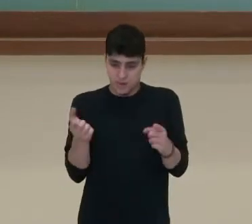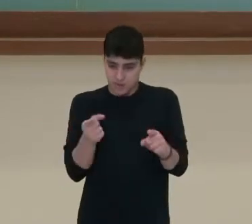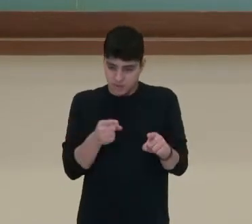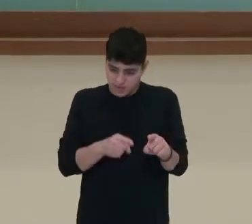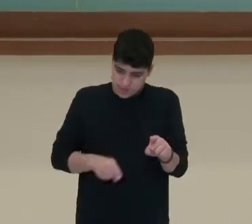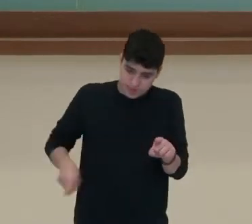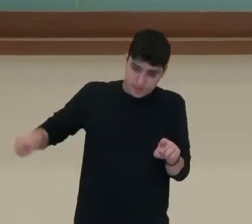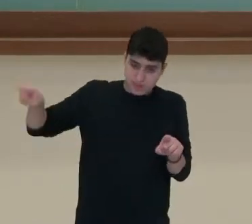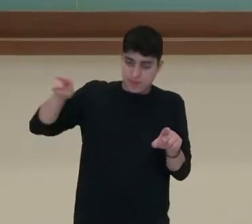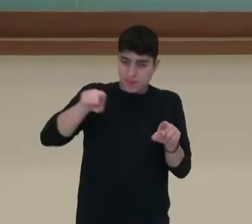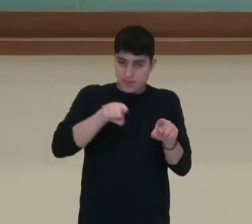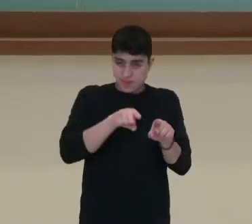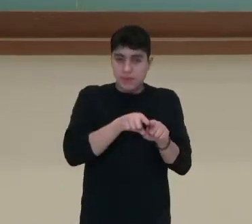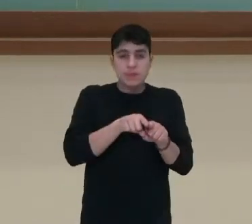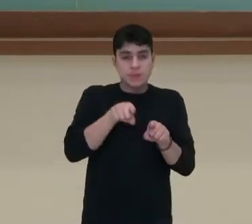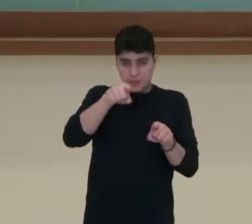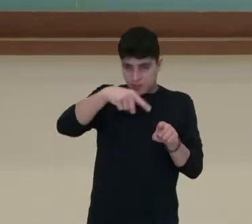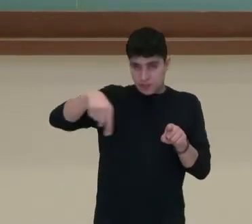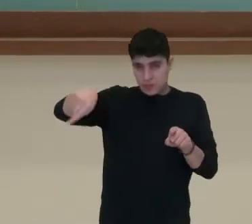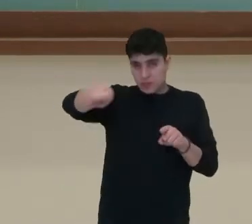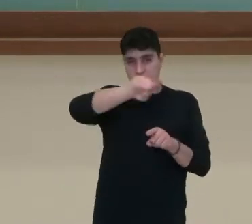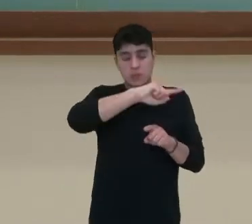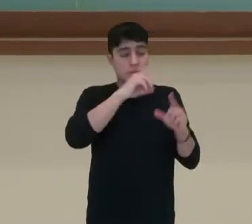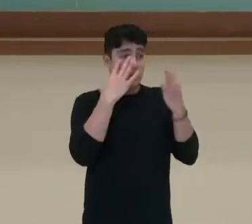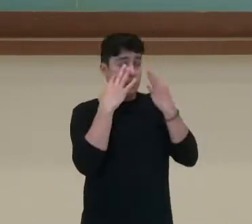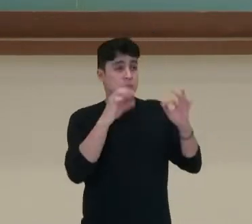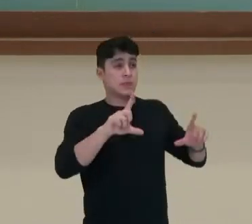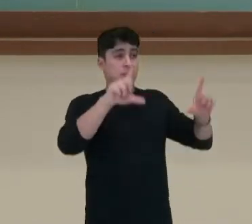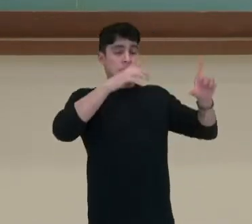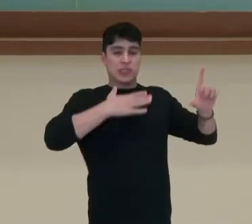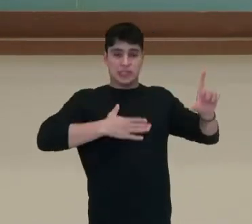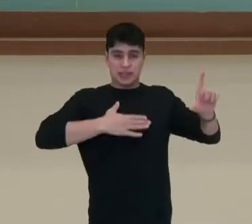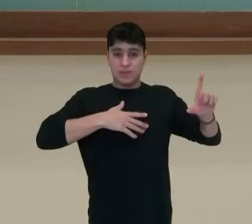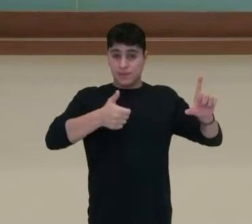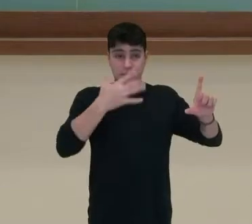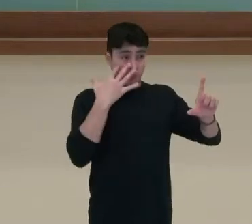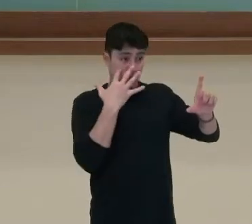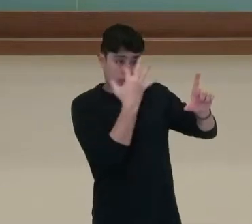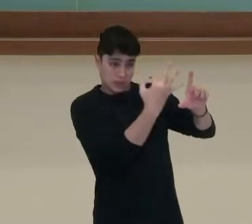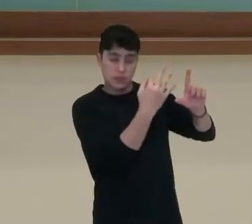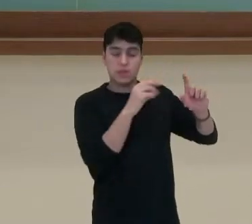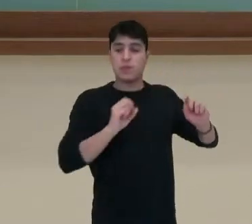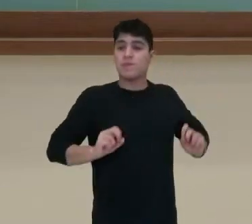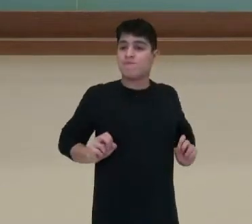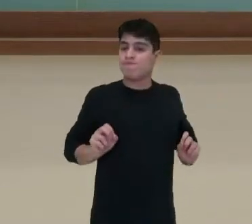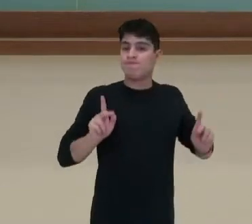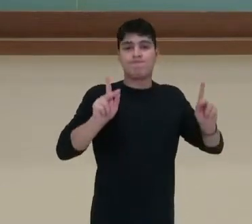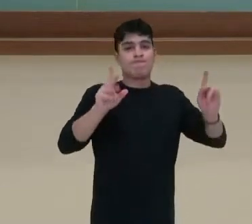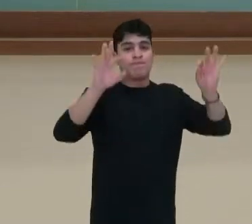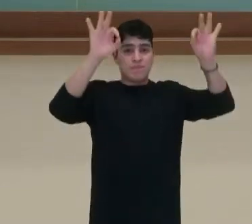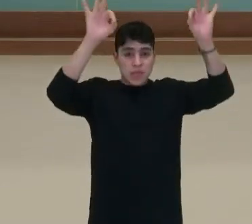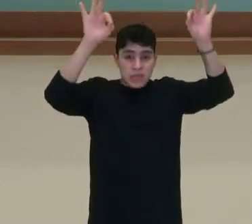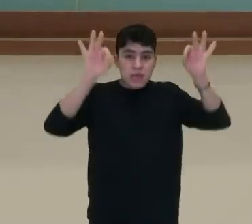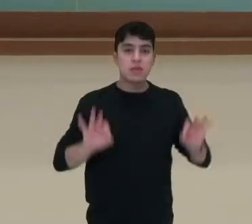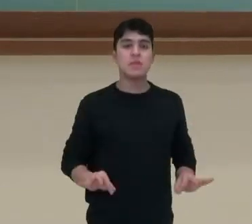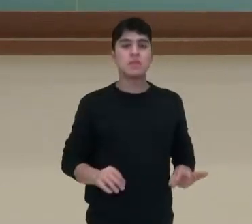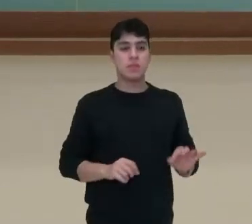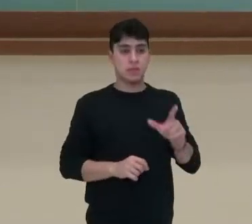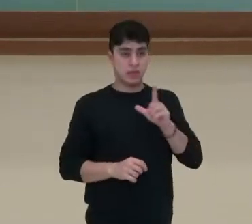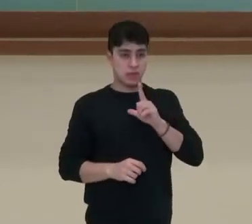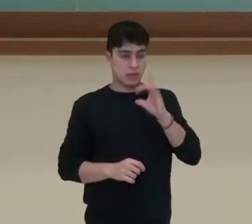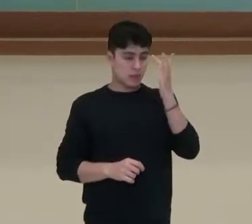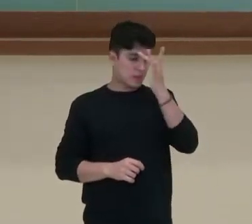Retornamos. Olhou a foto com calma, com bastante atenção? Isso mesmo, nós temos ali duas pessoas